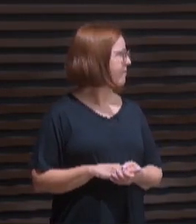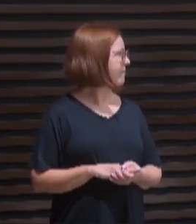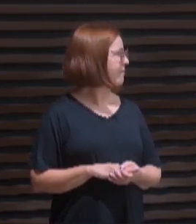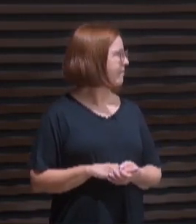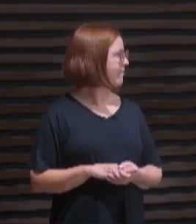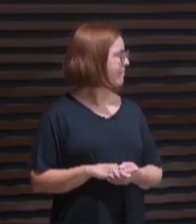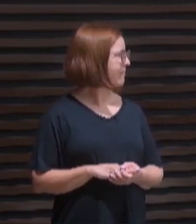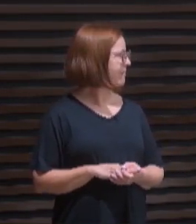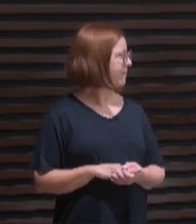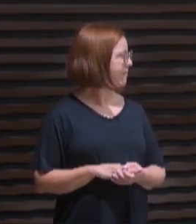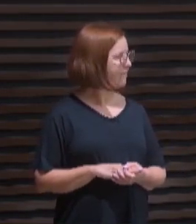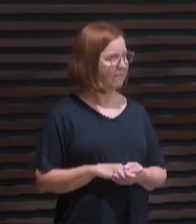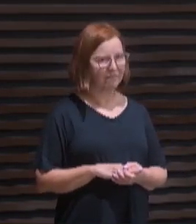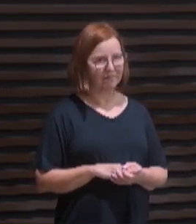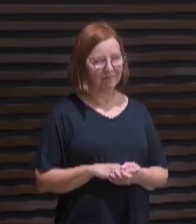não cedem,